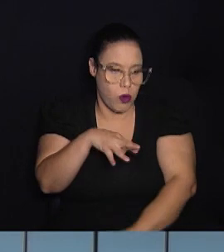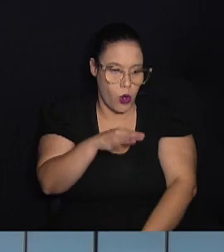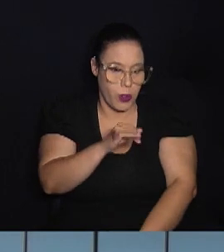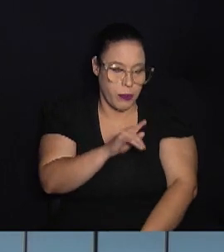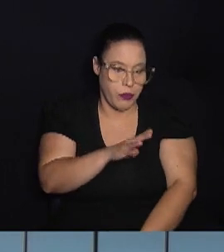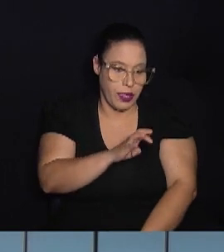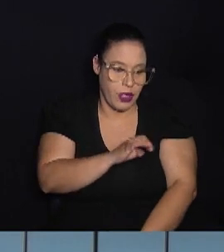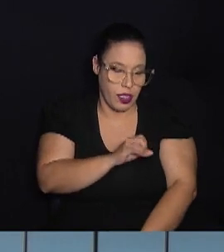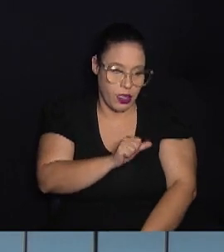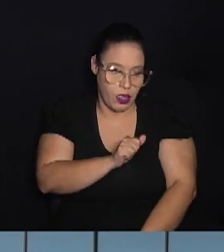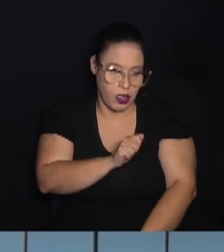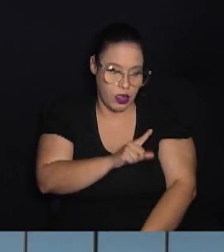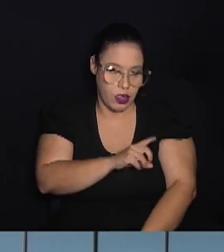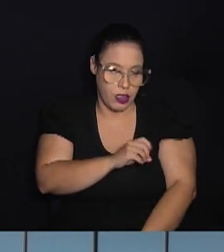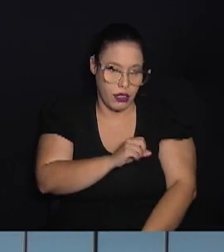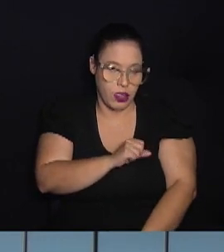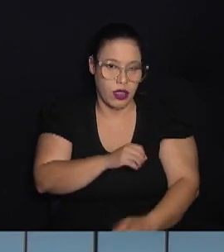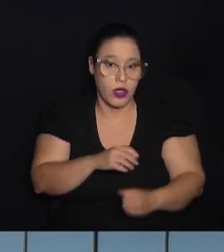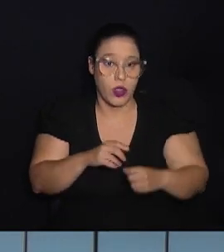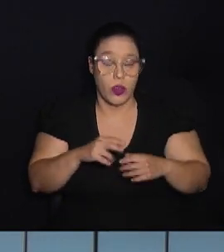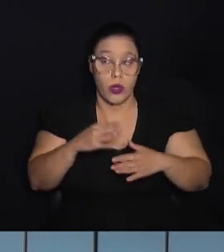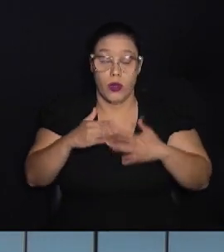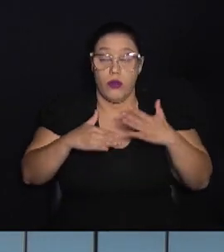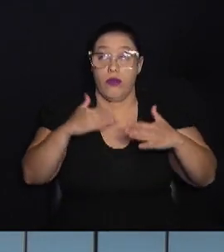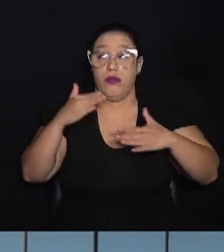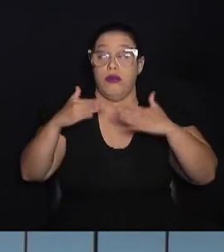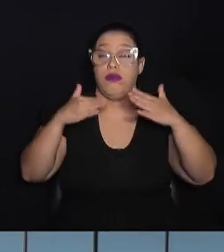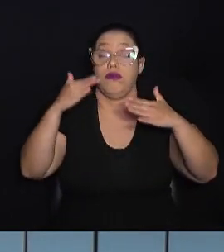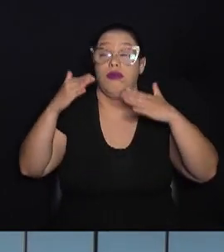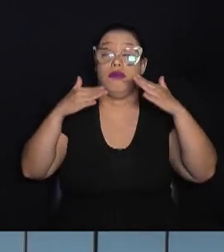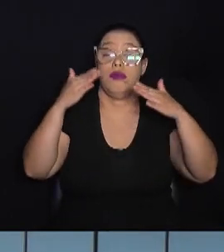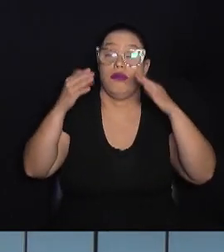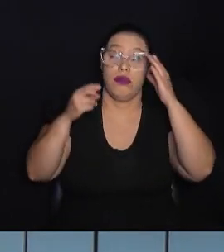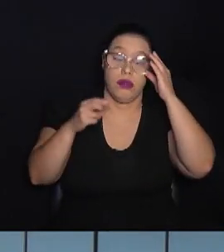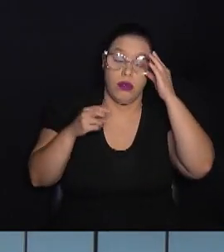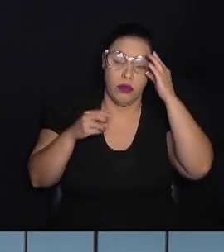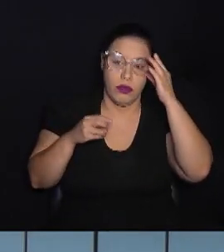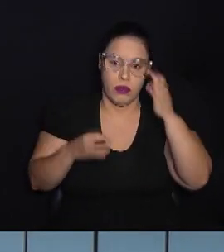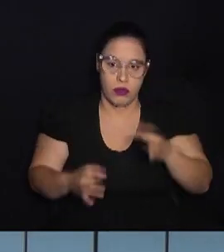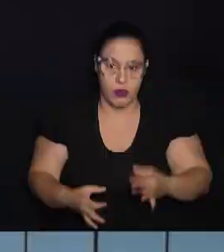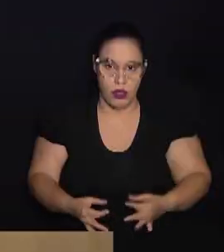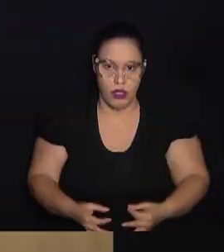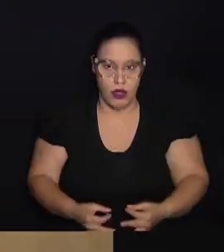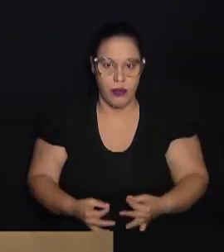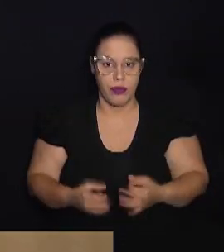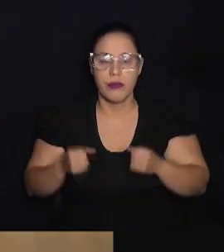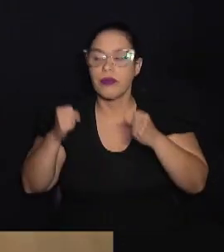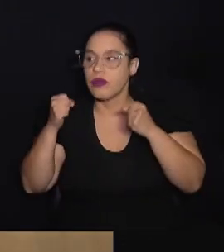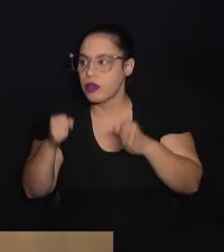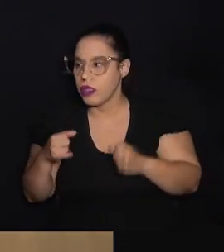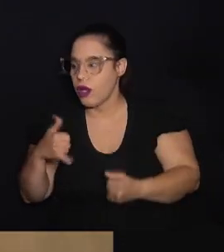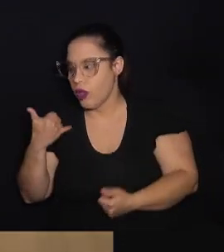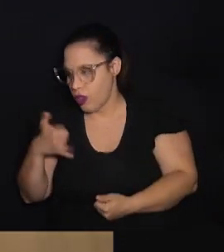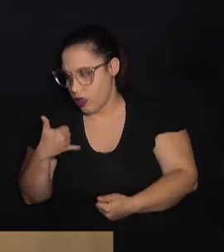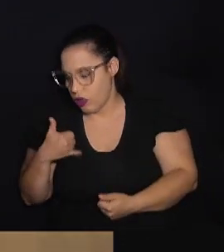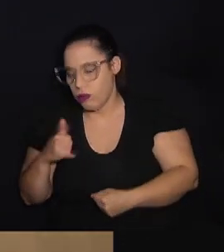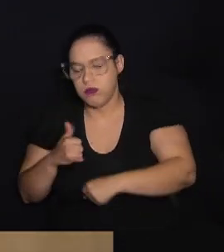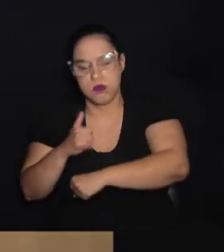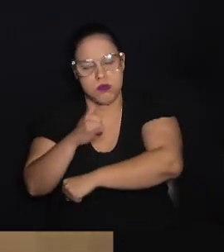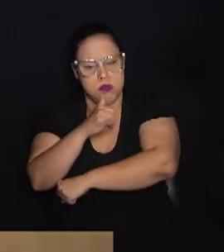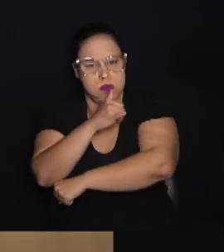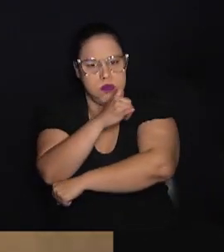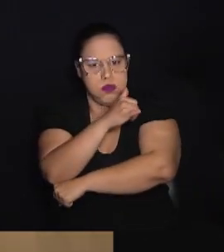tem triplica, né? A chance de ter essa doença, esse câncer. Com a idade e a obesidade, pode